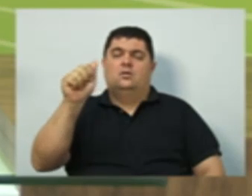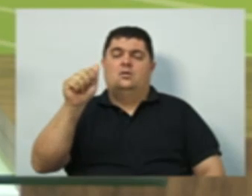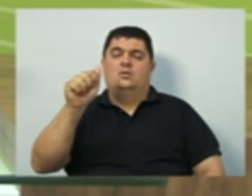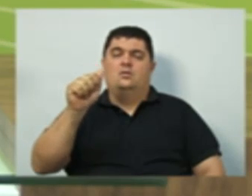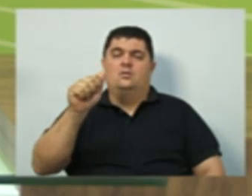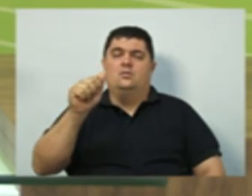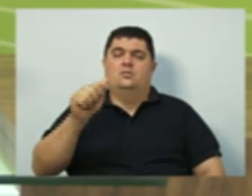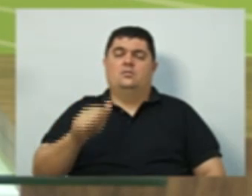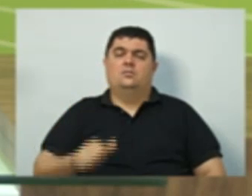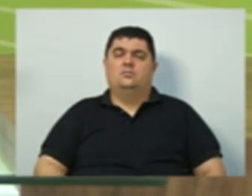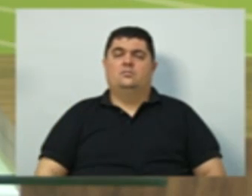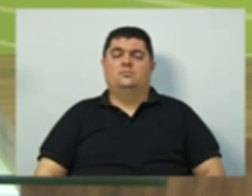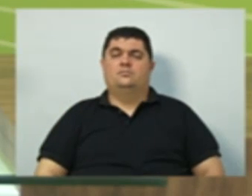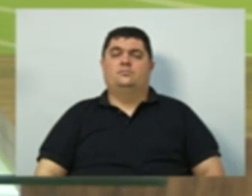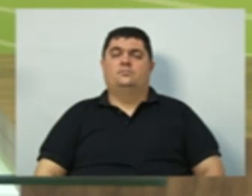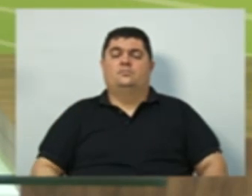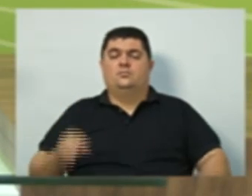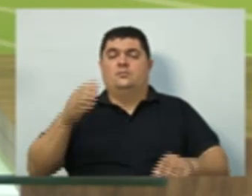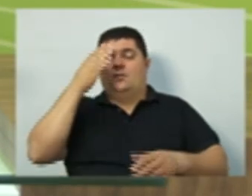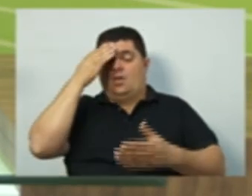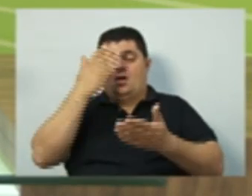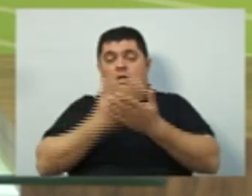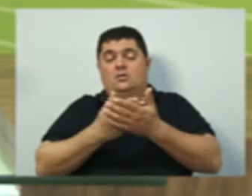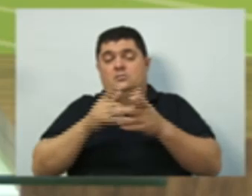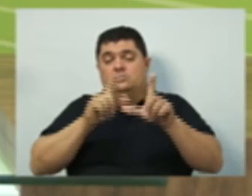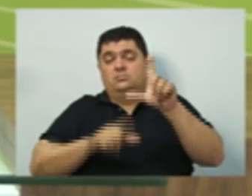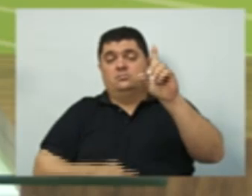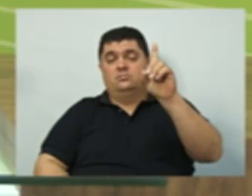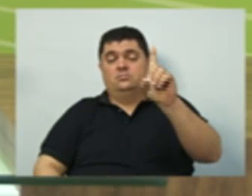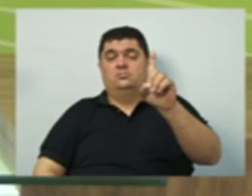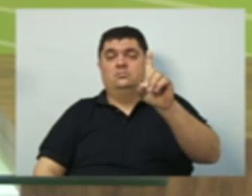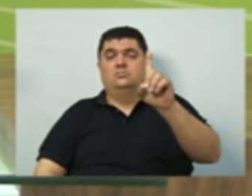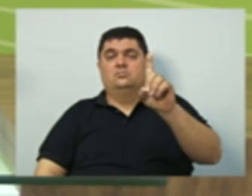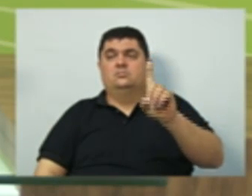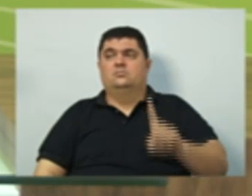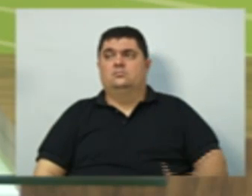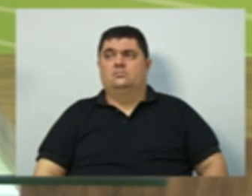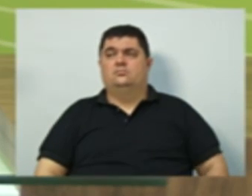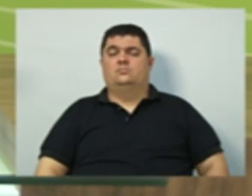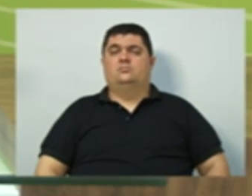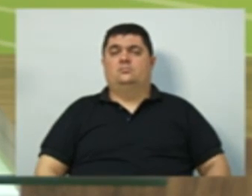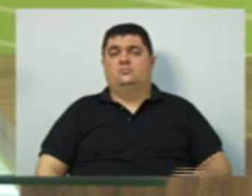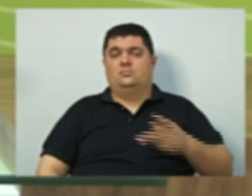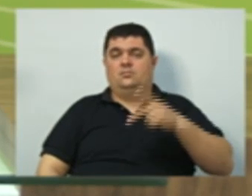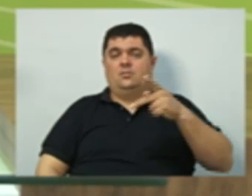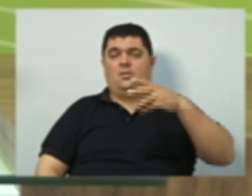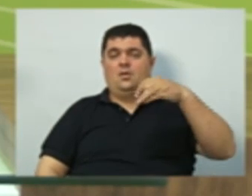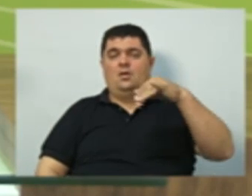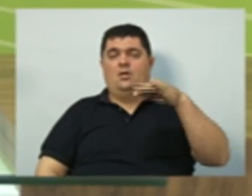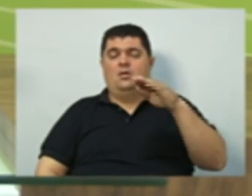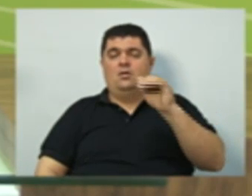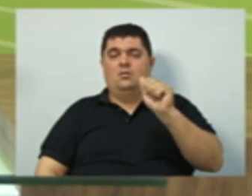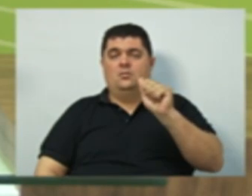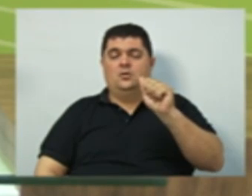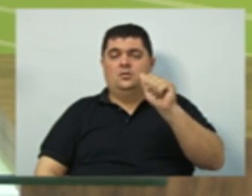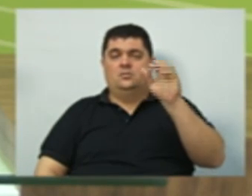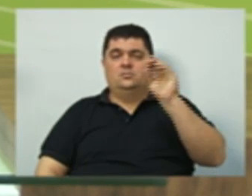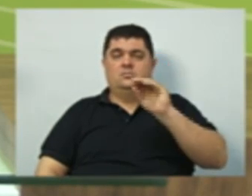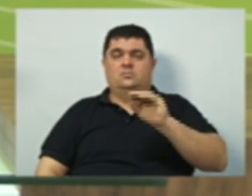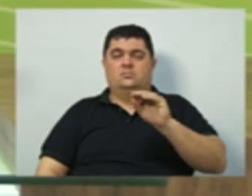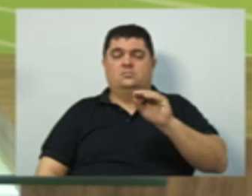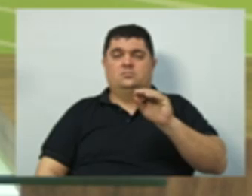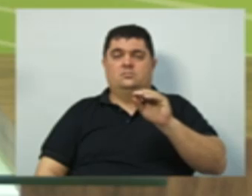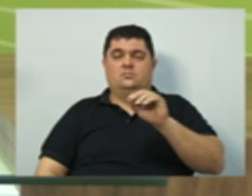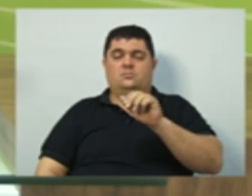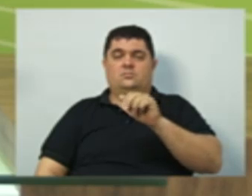escola, acredita que seja a letra D também. A professora Maria do Socorro está colocando aqui que